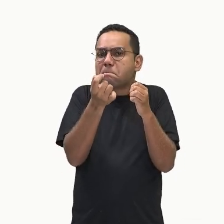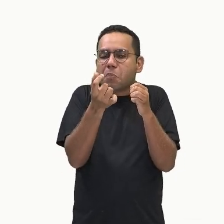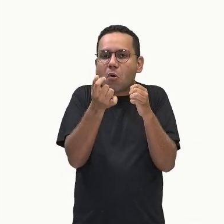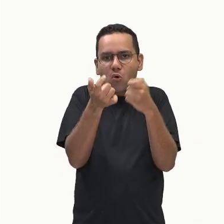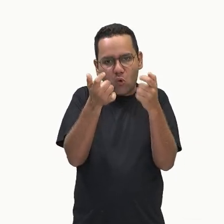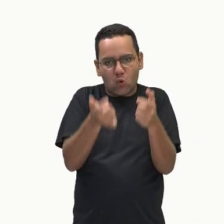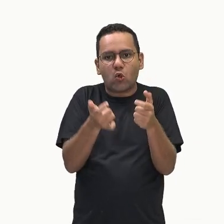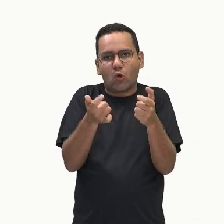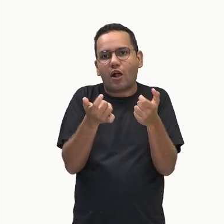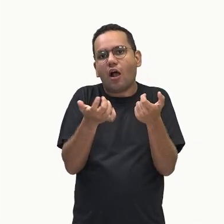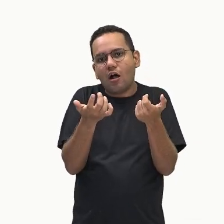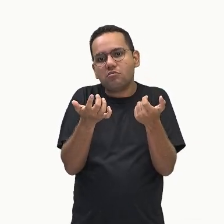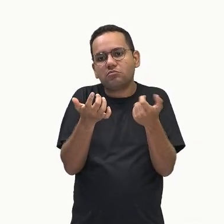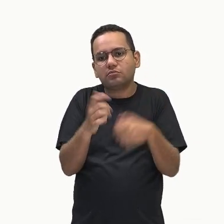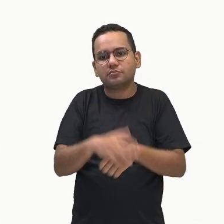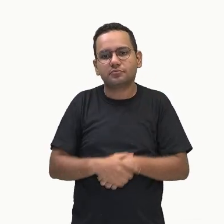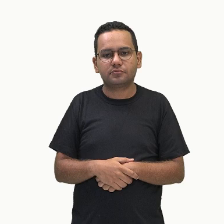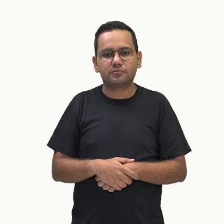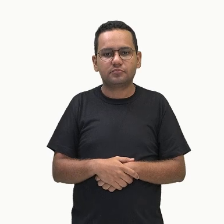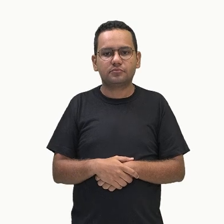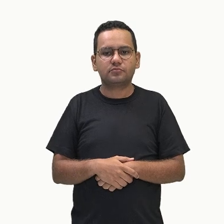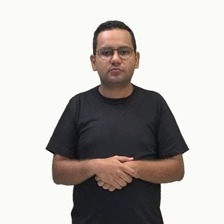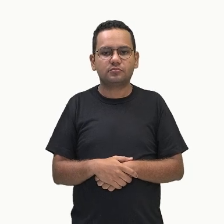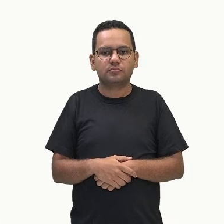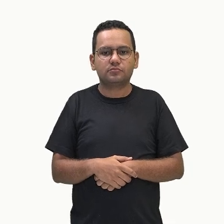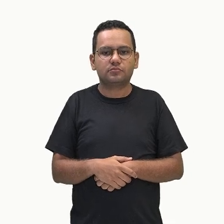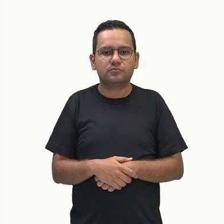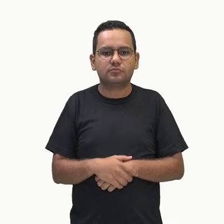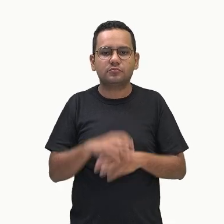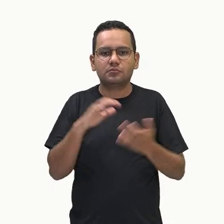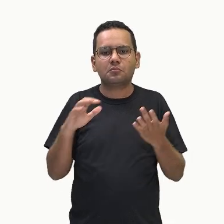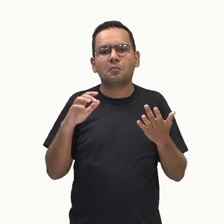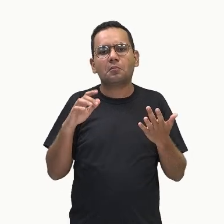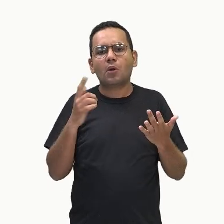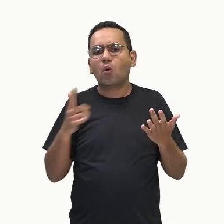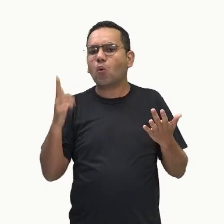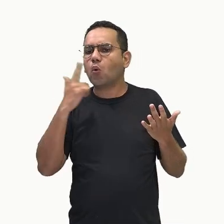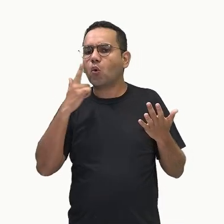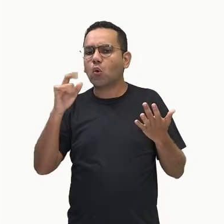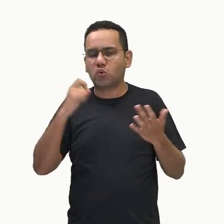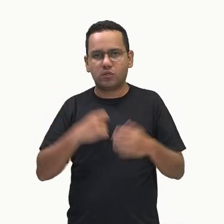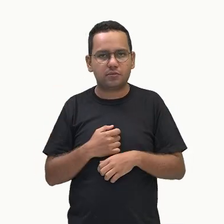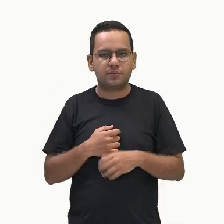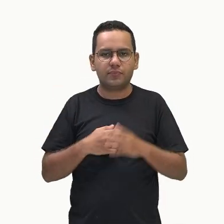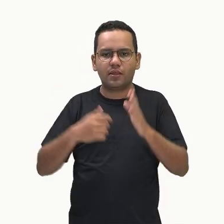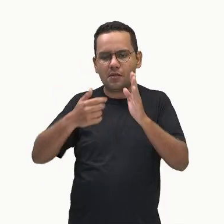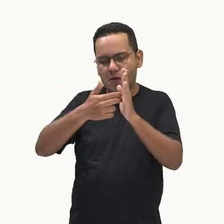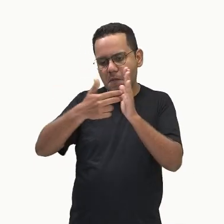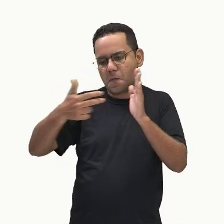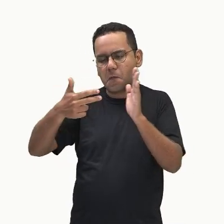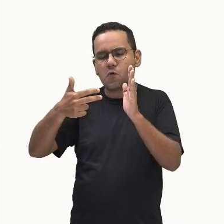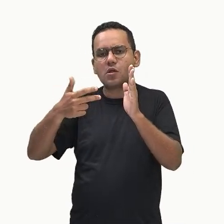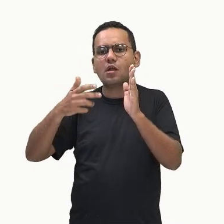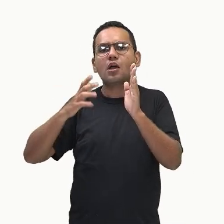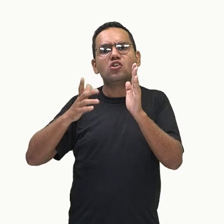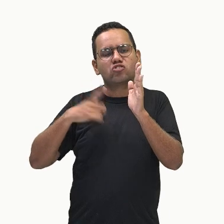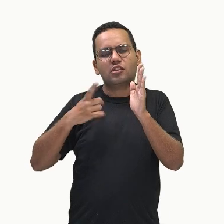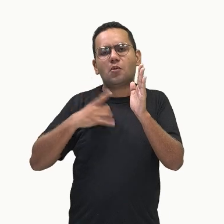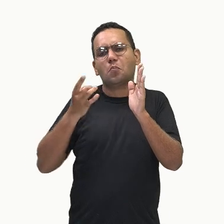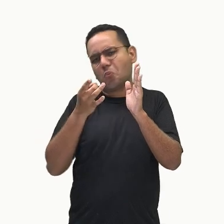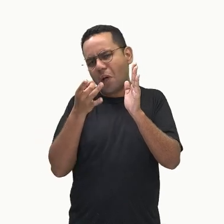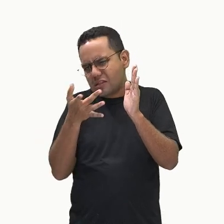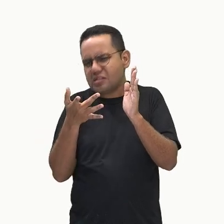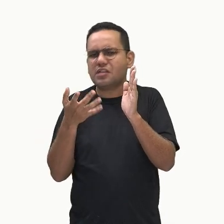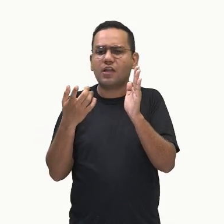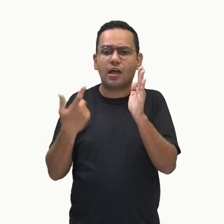ocupar, por isso eles ficam comprimidos. Já aqui, a seringa está um pouco folgada, tem mais espaço para essas moléculas